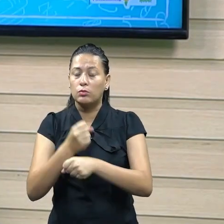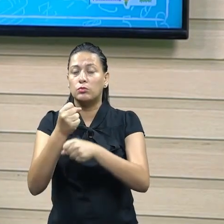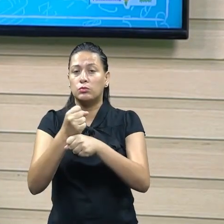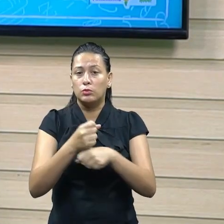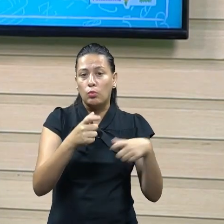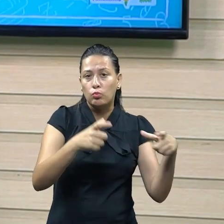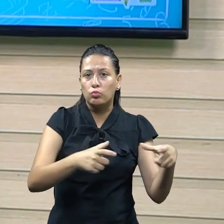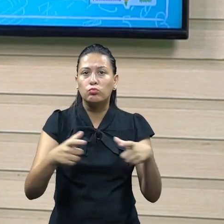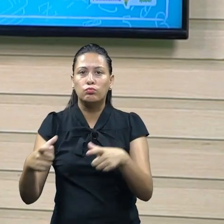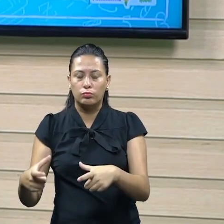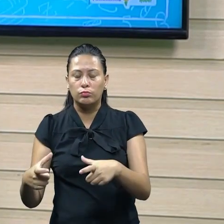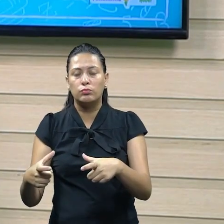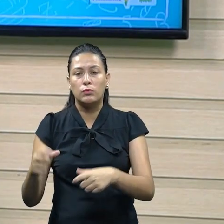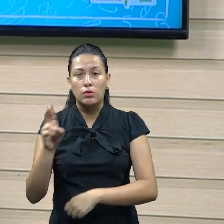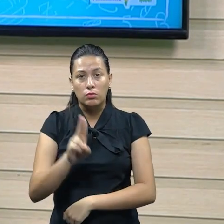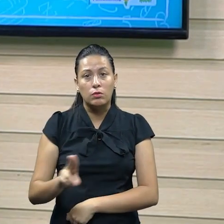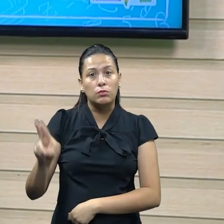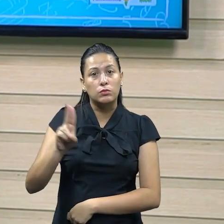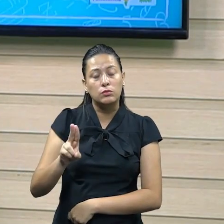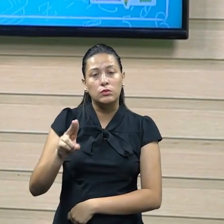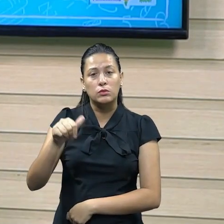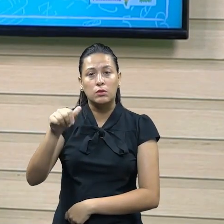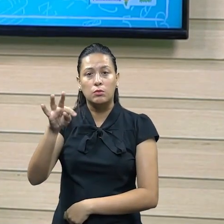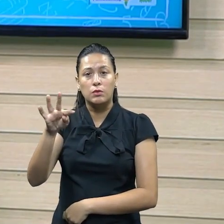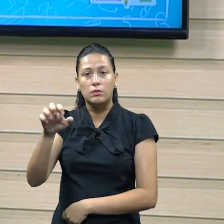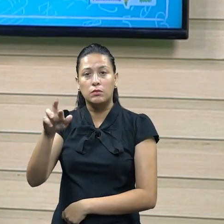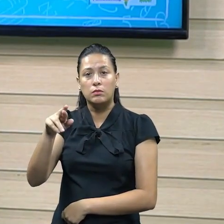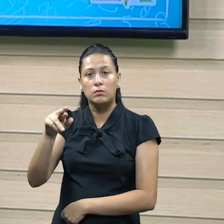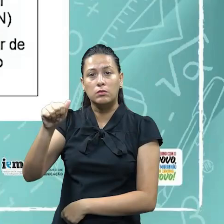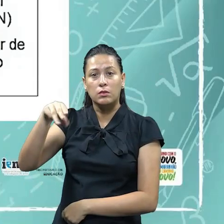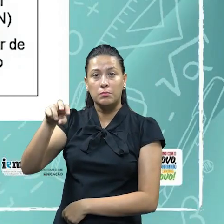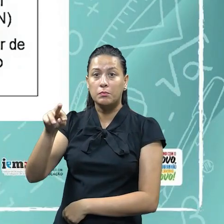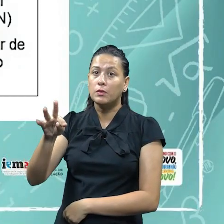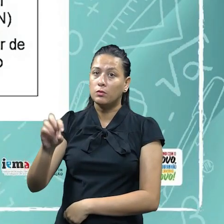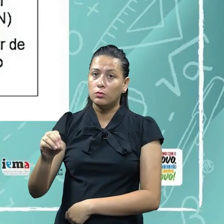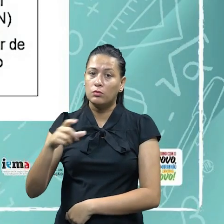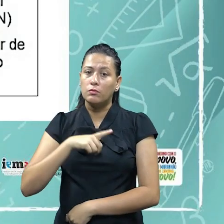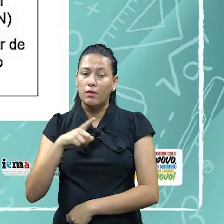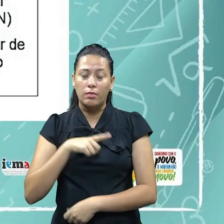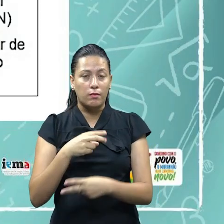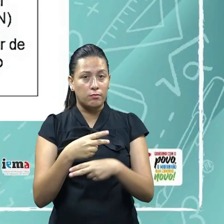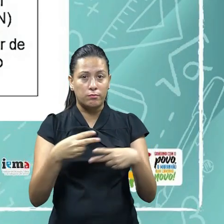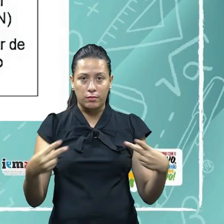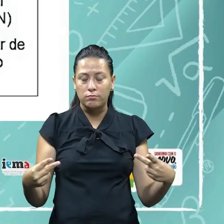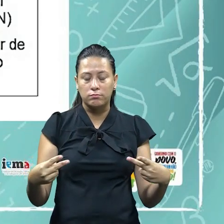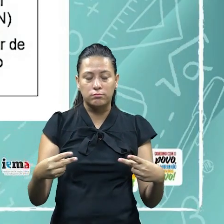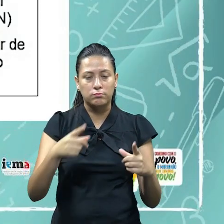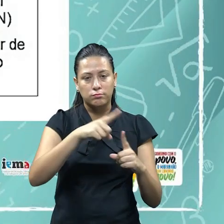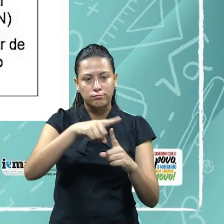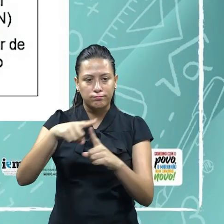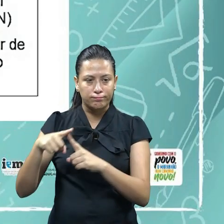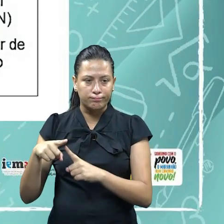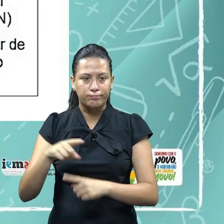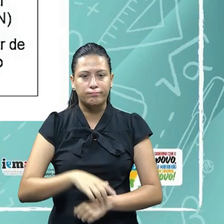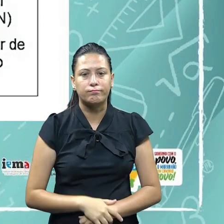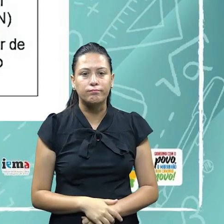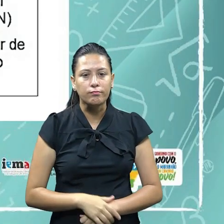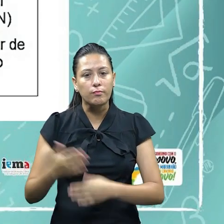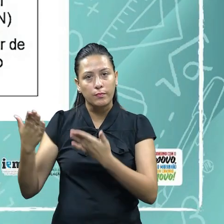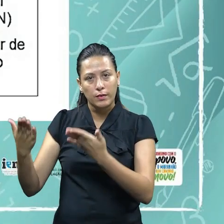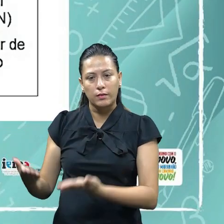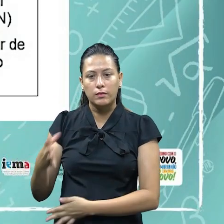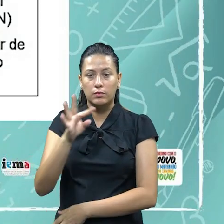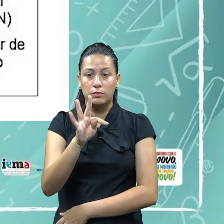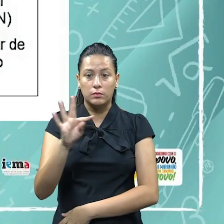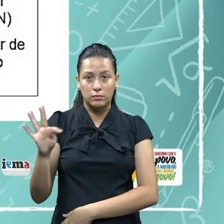ambiente que vai ser aplicado esse aterramento, nós teremos diferentes tipos. No esquema de aterramento TT, nós